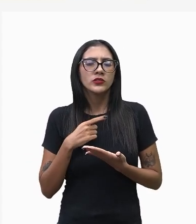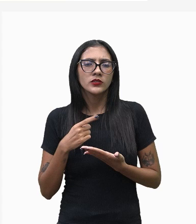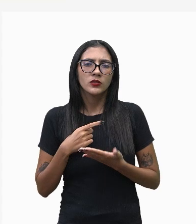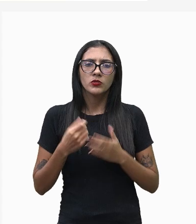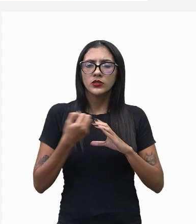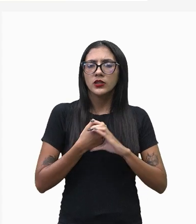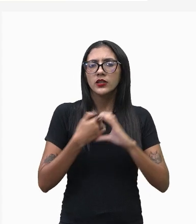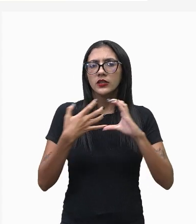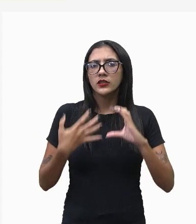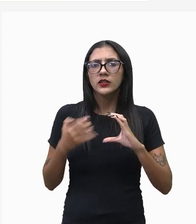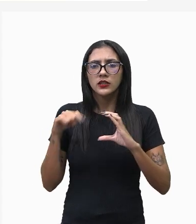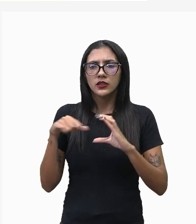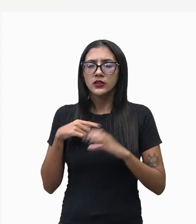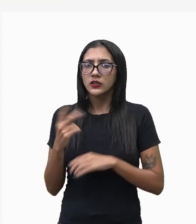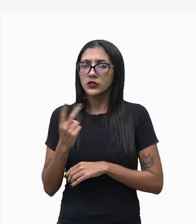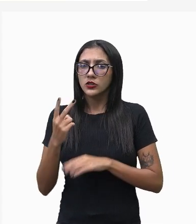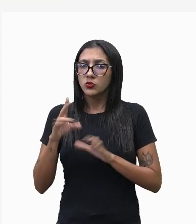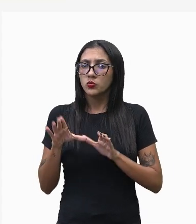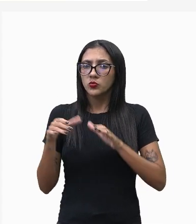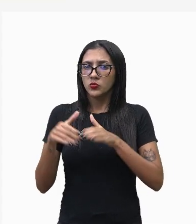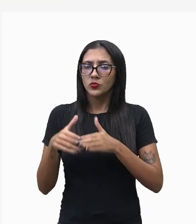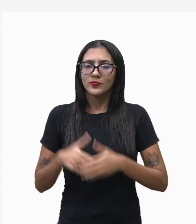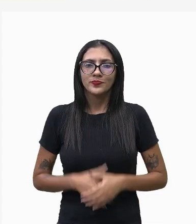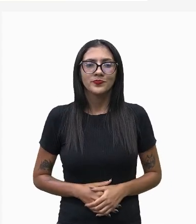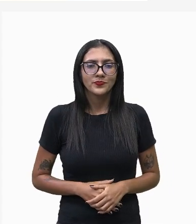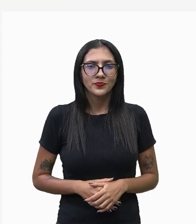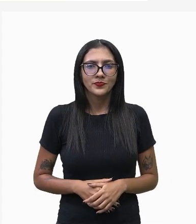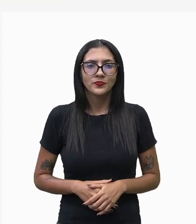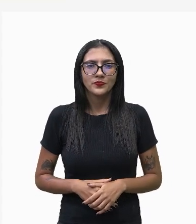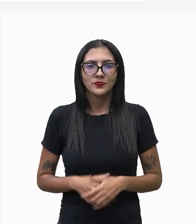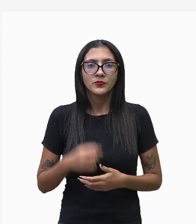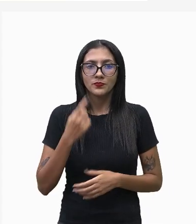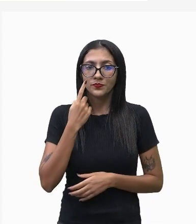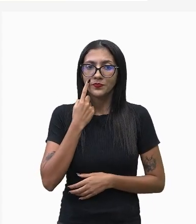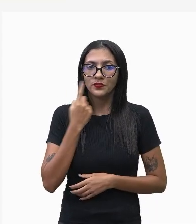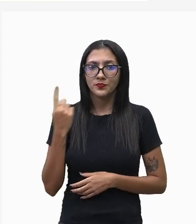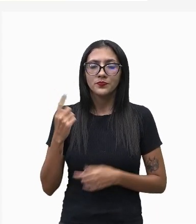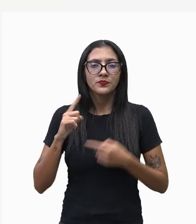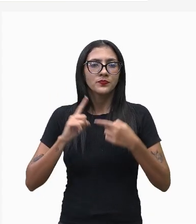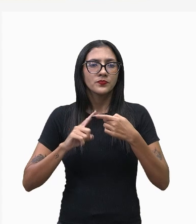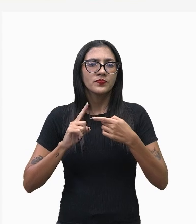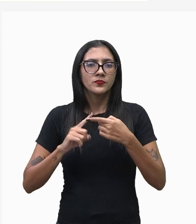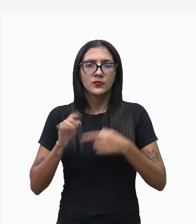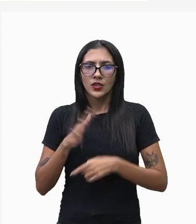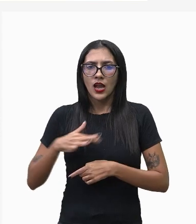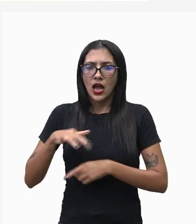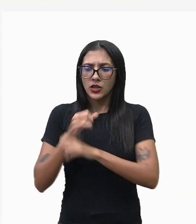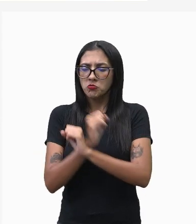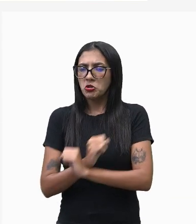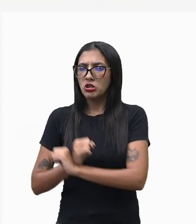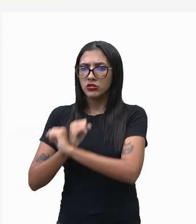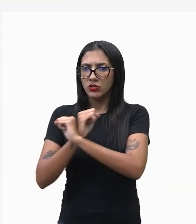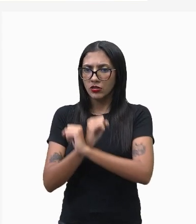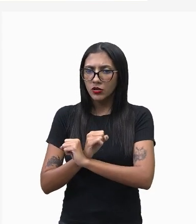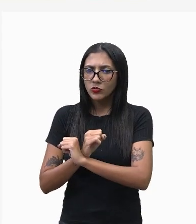incluem os seguintes tipos aqui. Então nós vamos ver que nós temos as áreas de proteção